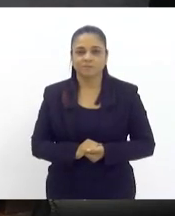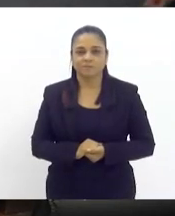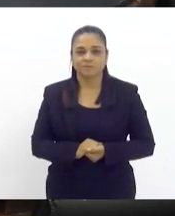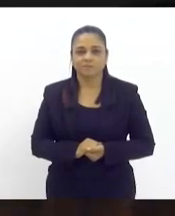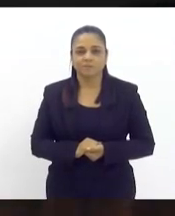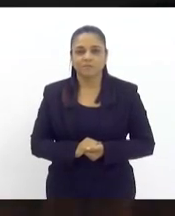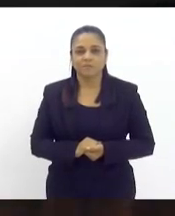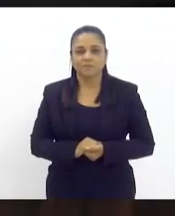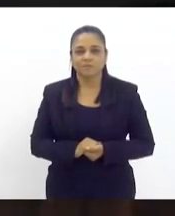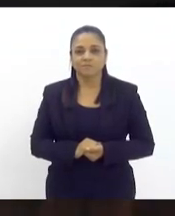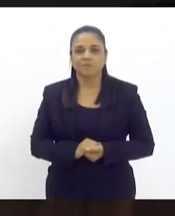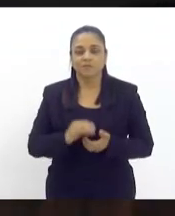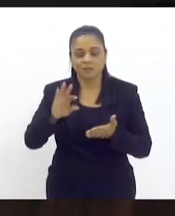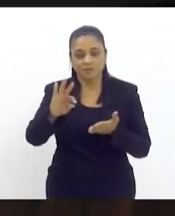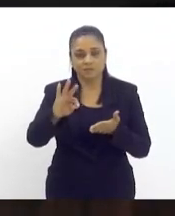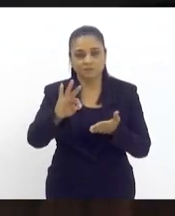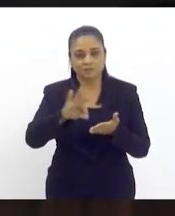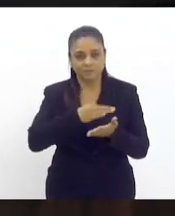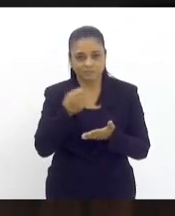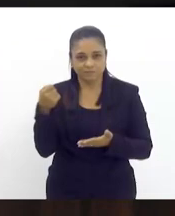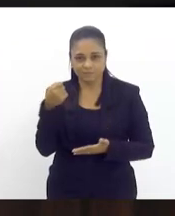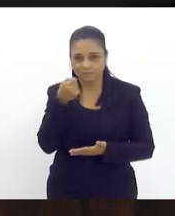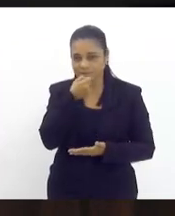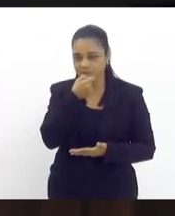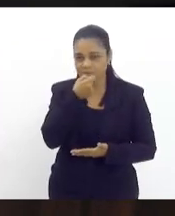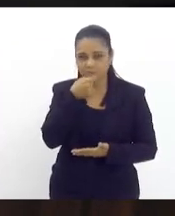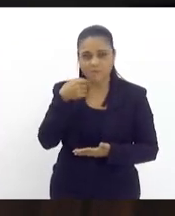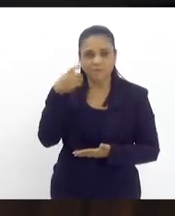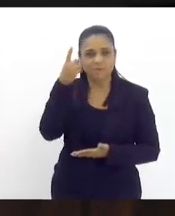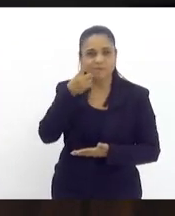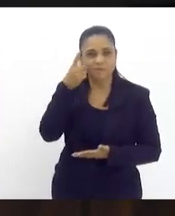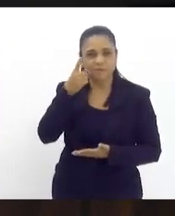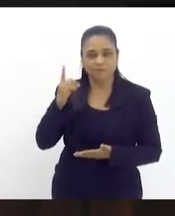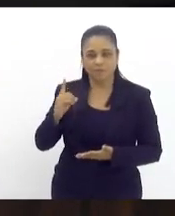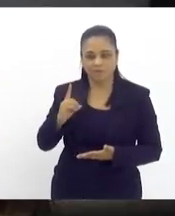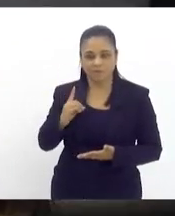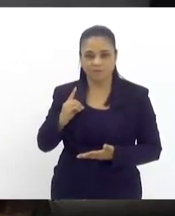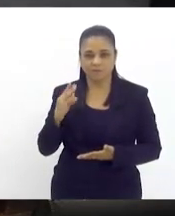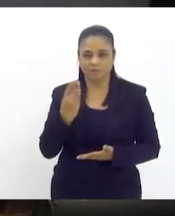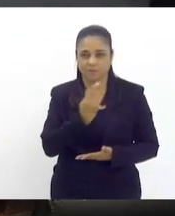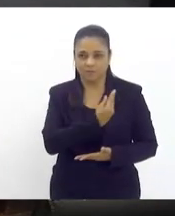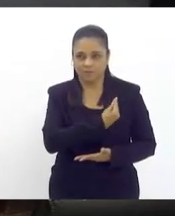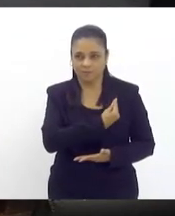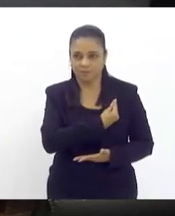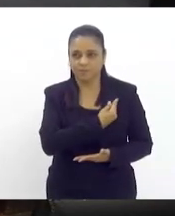próximo moradores próximo moradores escrita é a nobre deputada Dani Balbi